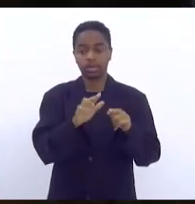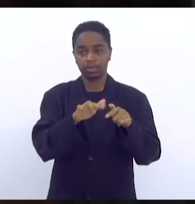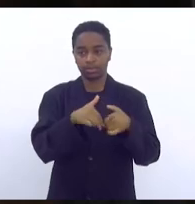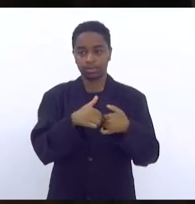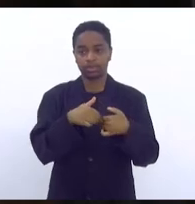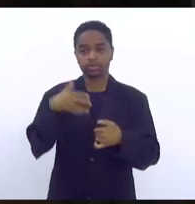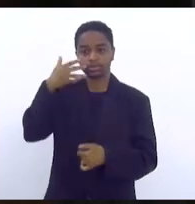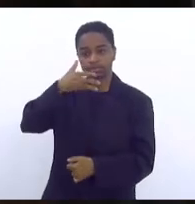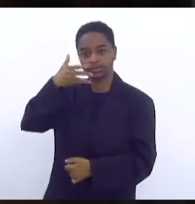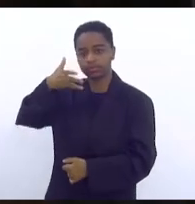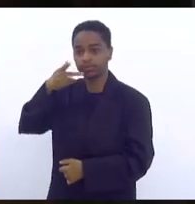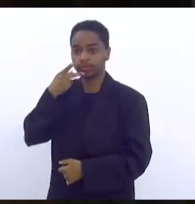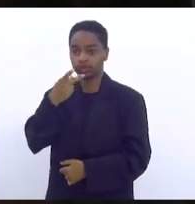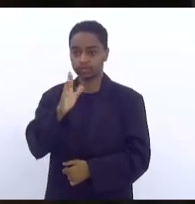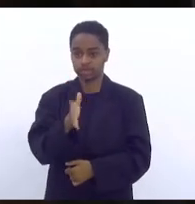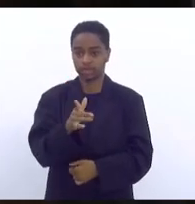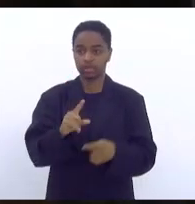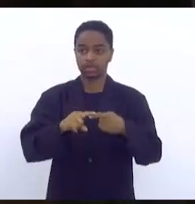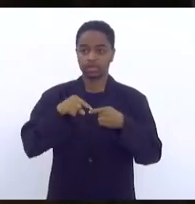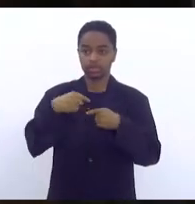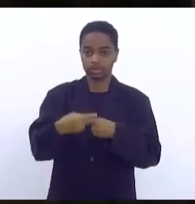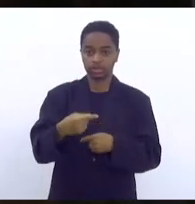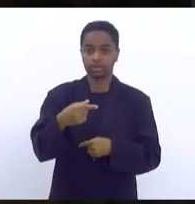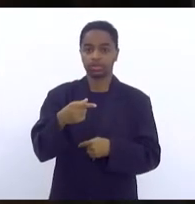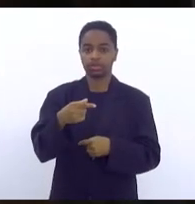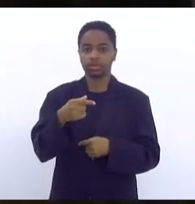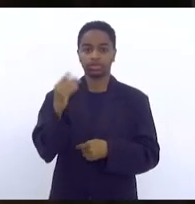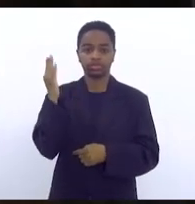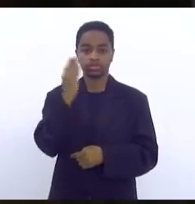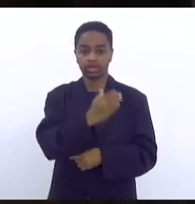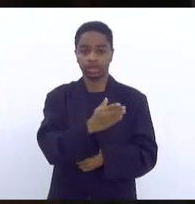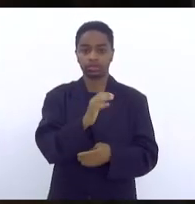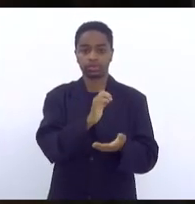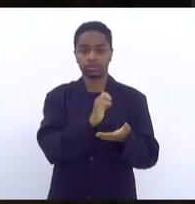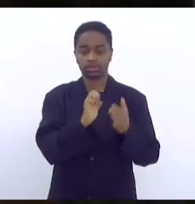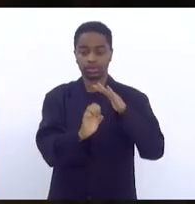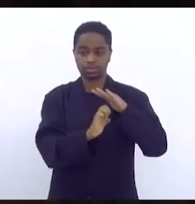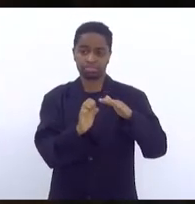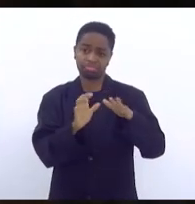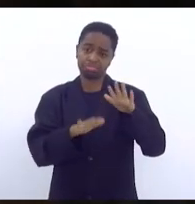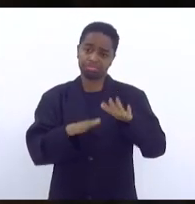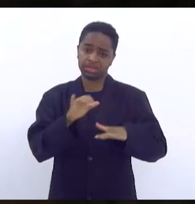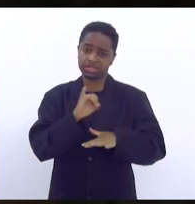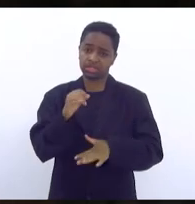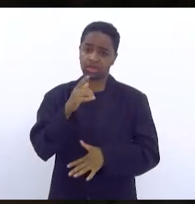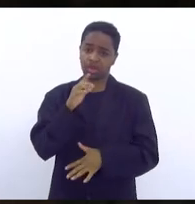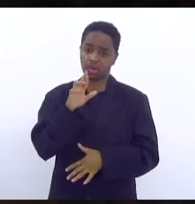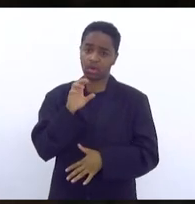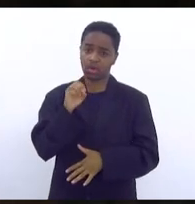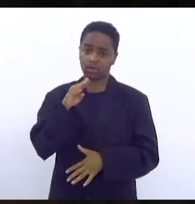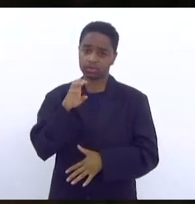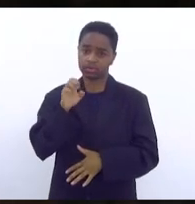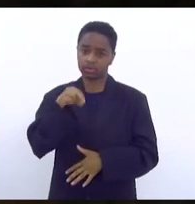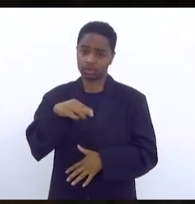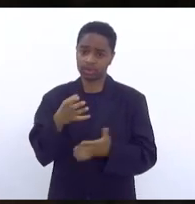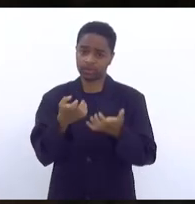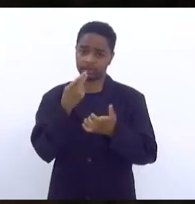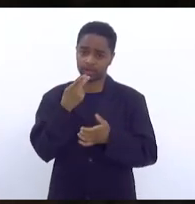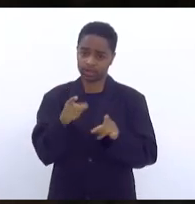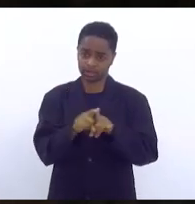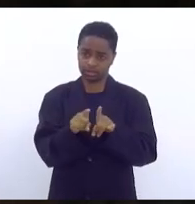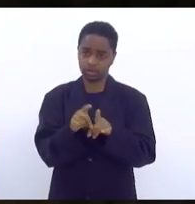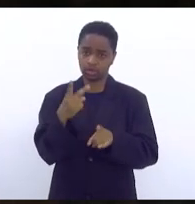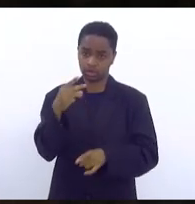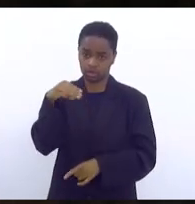aqui nas inscrições depois Luciana a gente passa direto pra concessionária A não ser que Robson também queira se direito eu vou